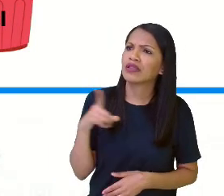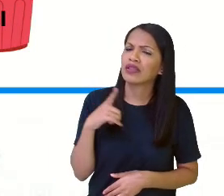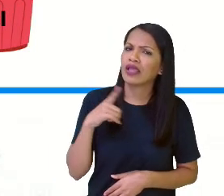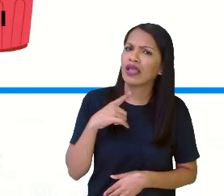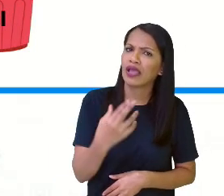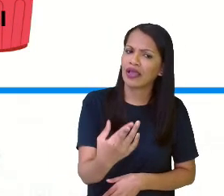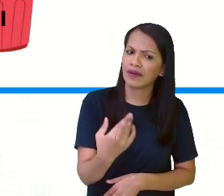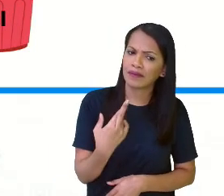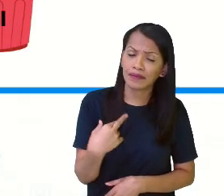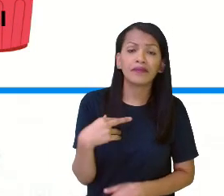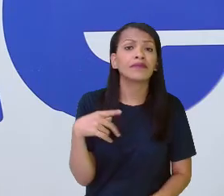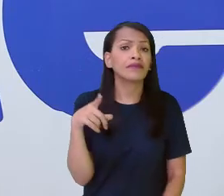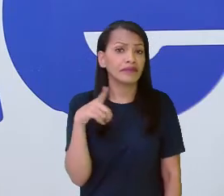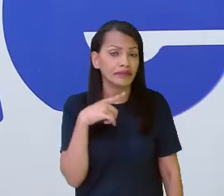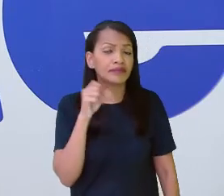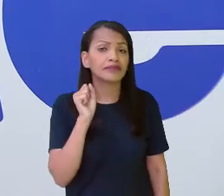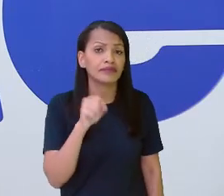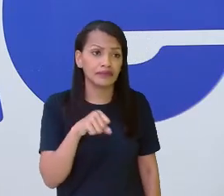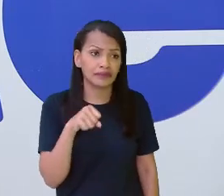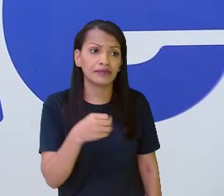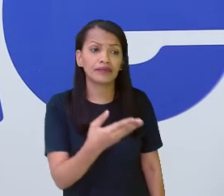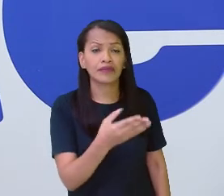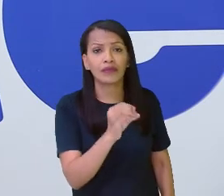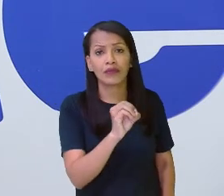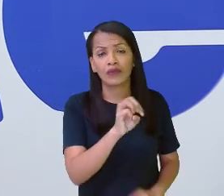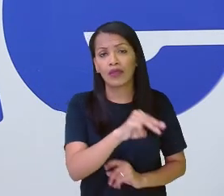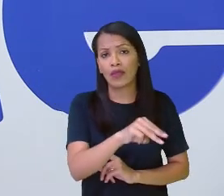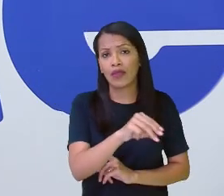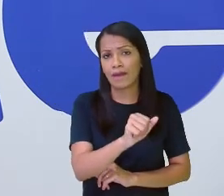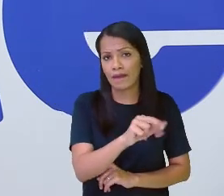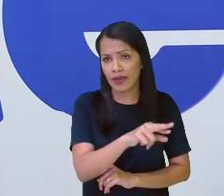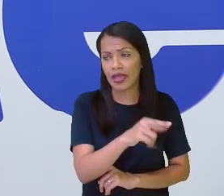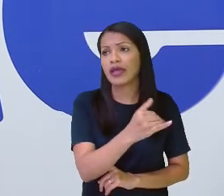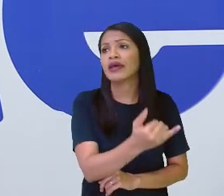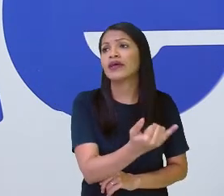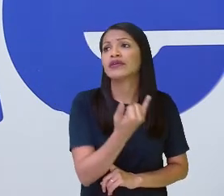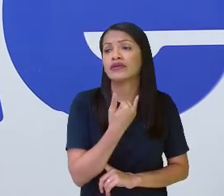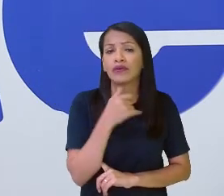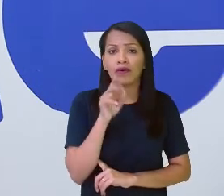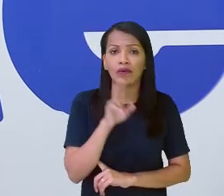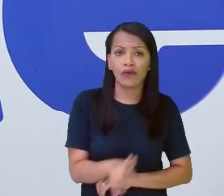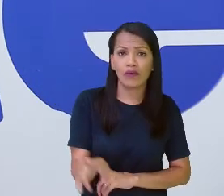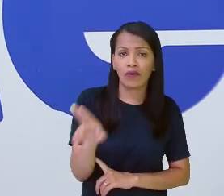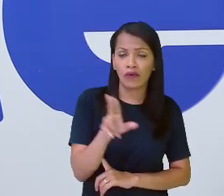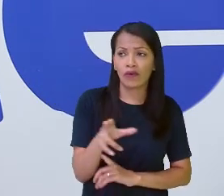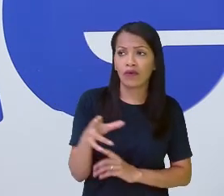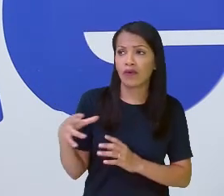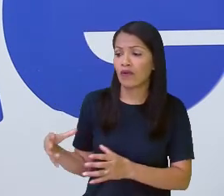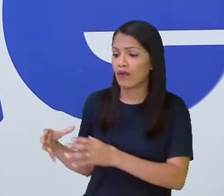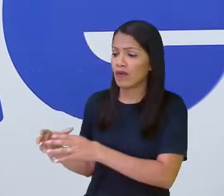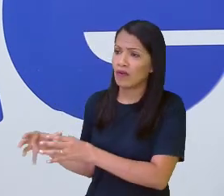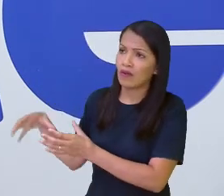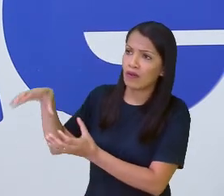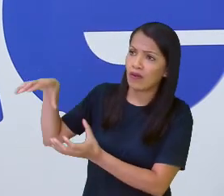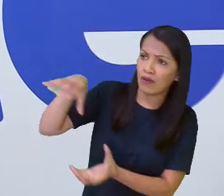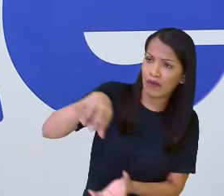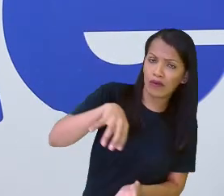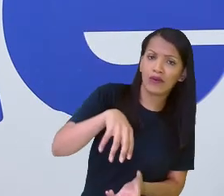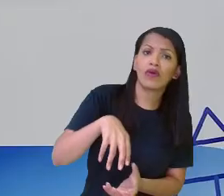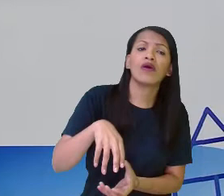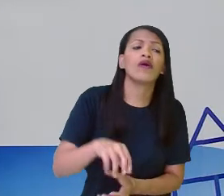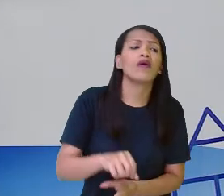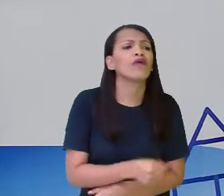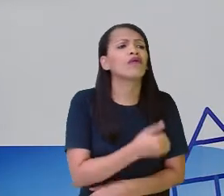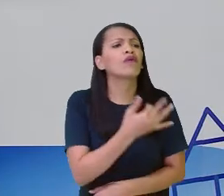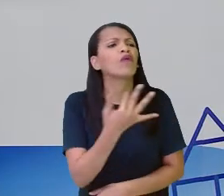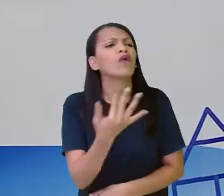resposta? Tem sim. O Omar disse que usaria o balde de 5 litros. Aí eu perguntei a ele aqui quantas vezes, né? Ele usaria, se vai Sim,